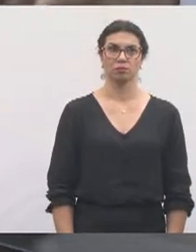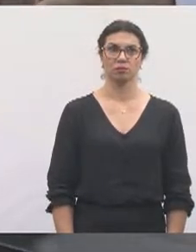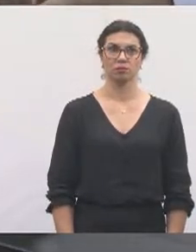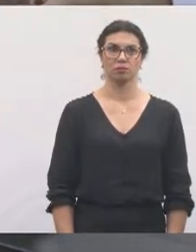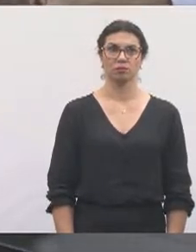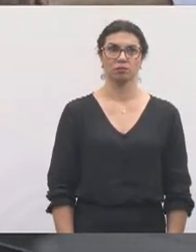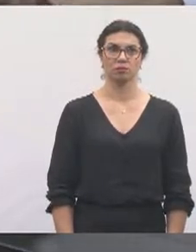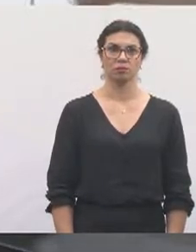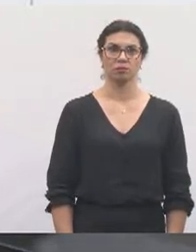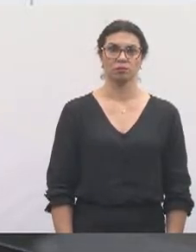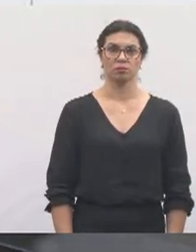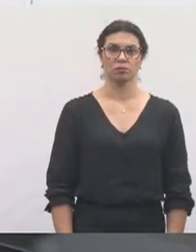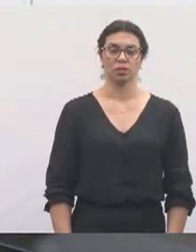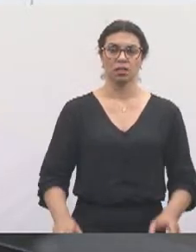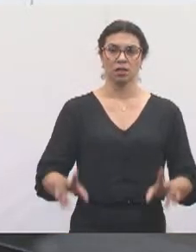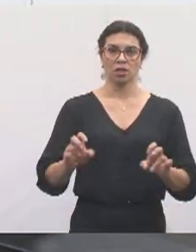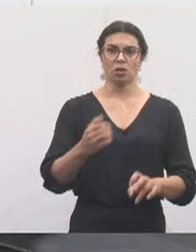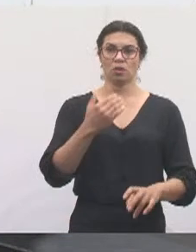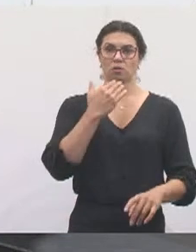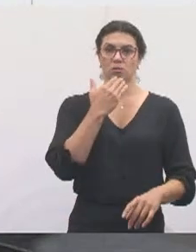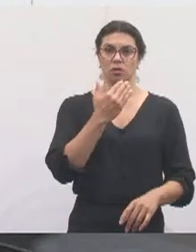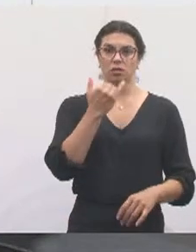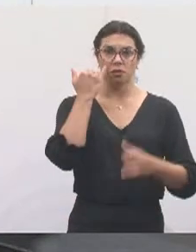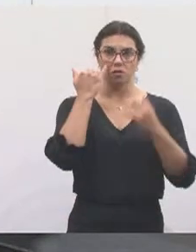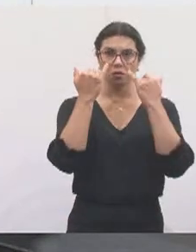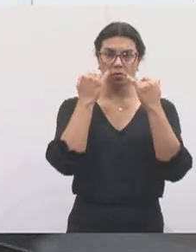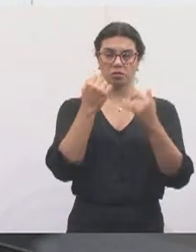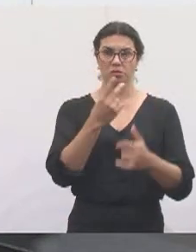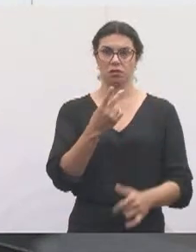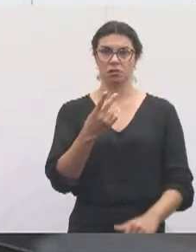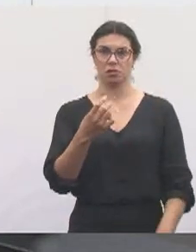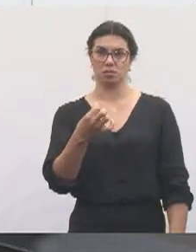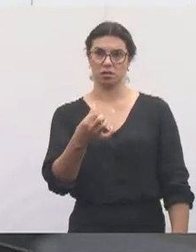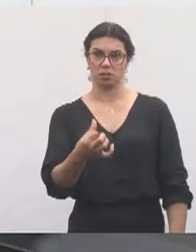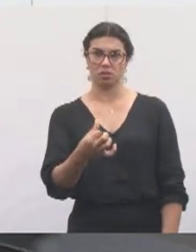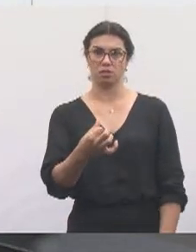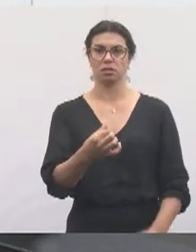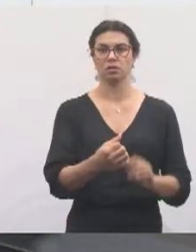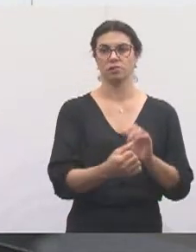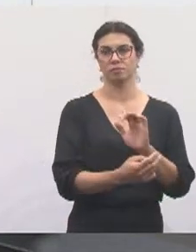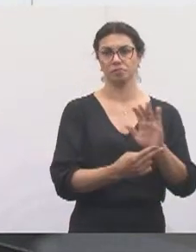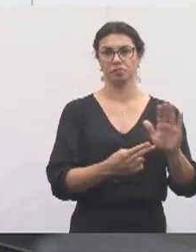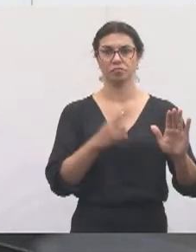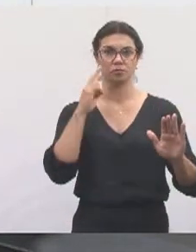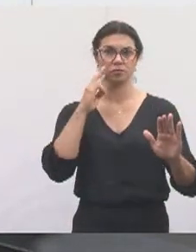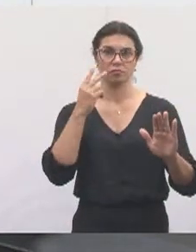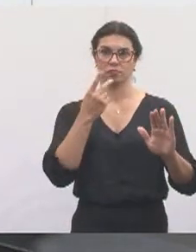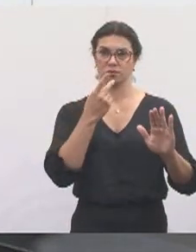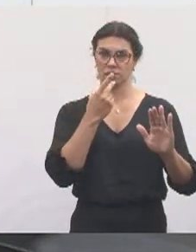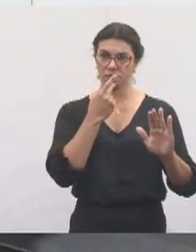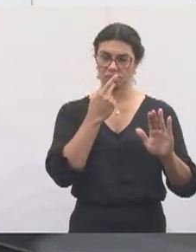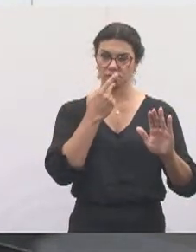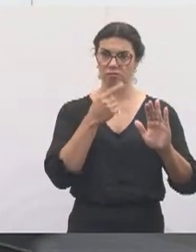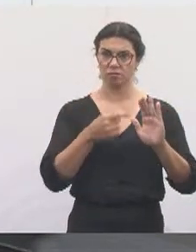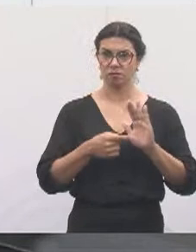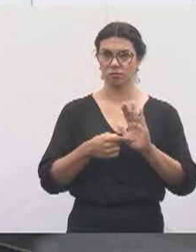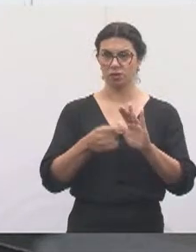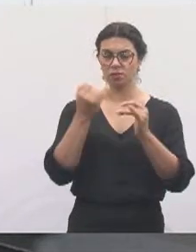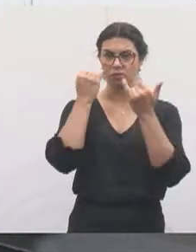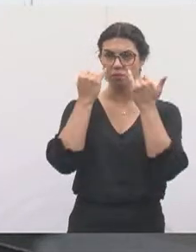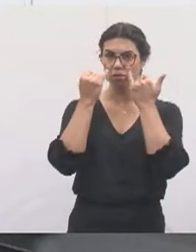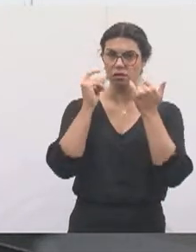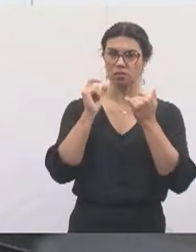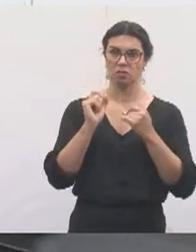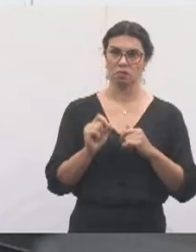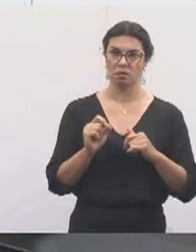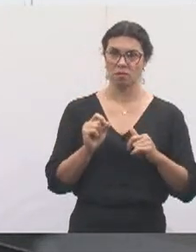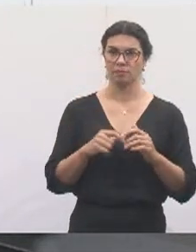Felipe referente ao pedido de informação 226 2023 de autoria do vereador hernand Barreto venho prestar as seguintes informações